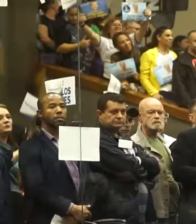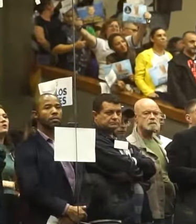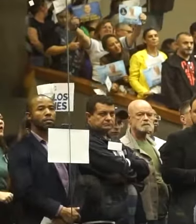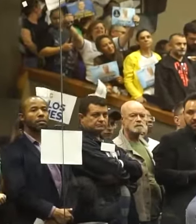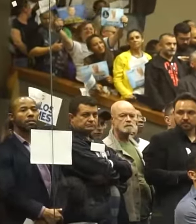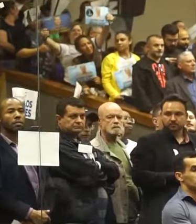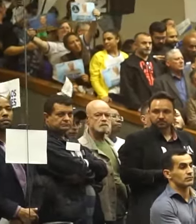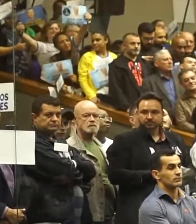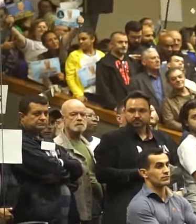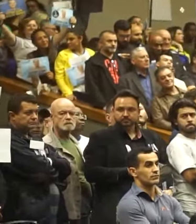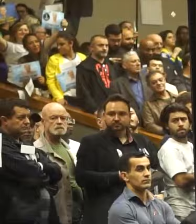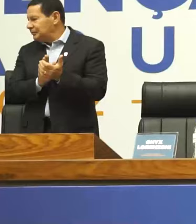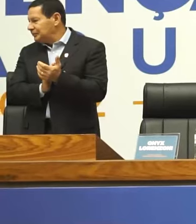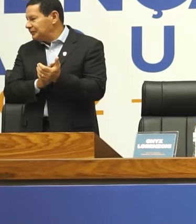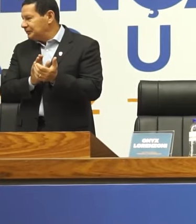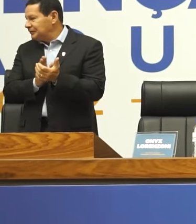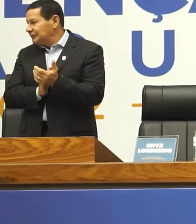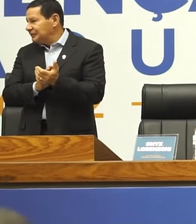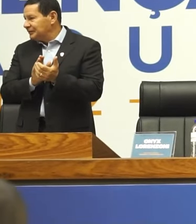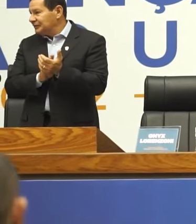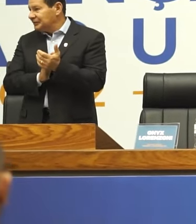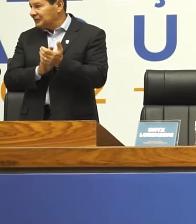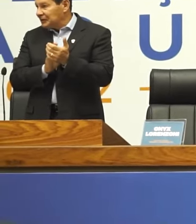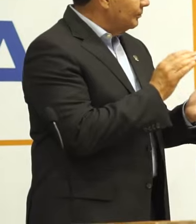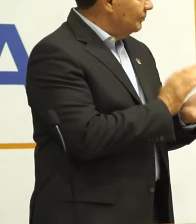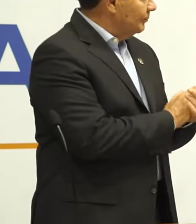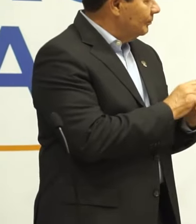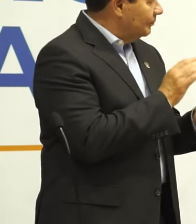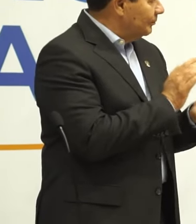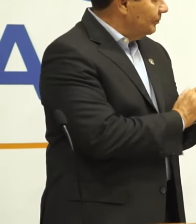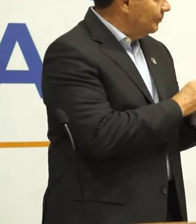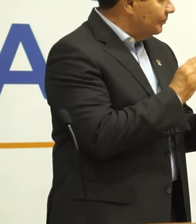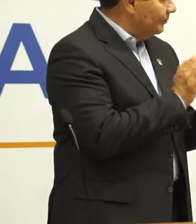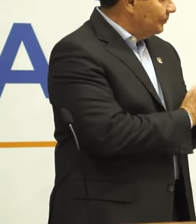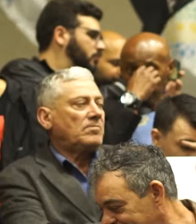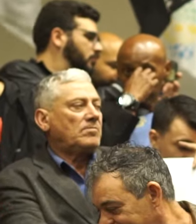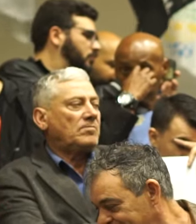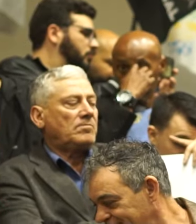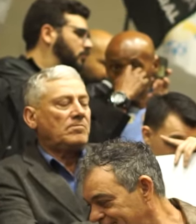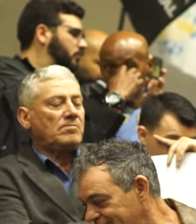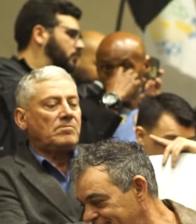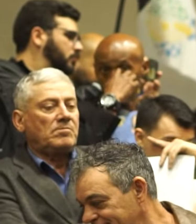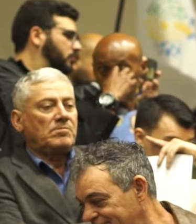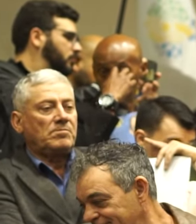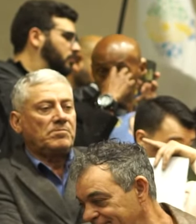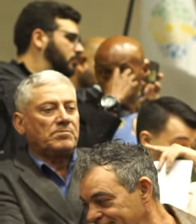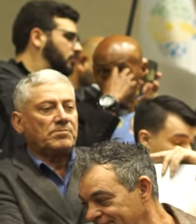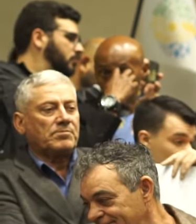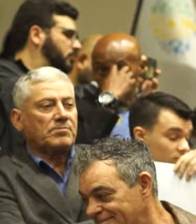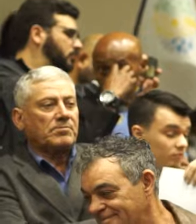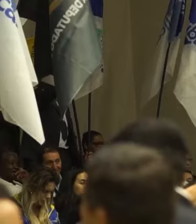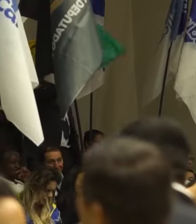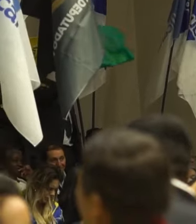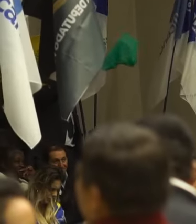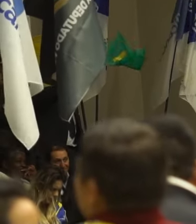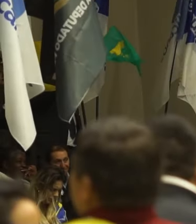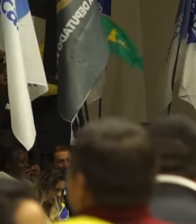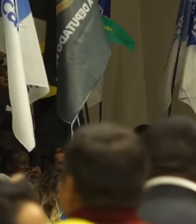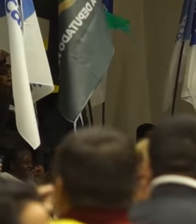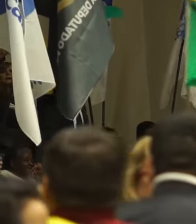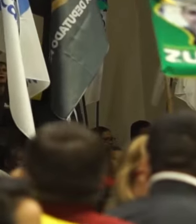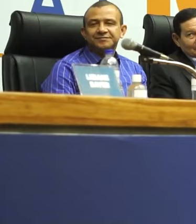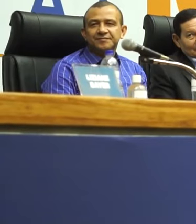mostrar para a nossa sociedade que a política é linda. Nós temos que mandar um recado para aqueles do toma lá da